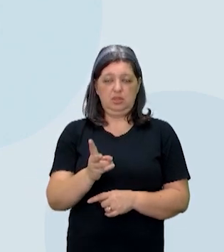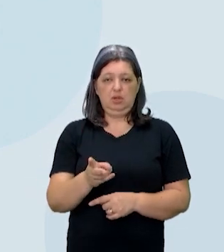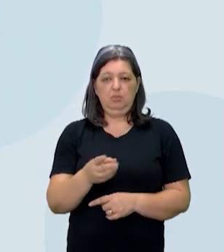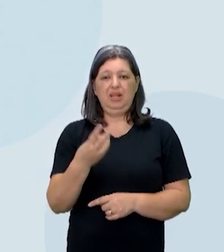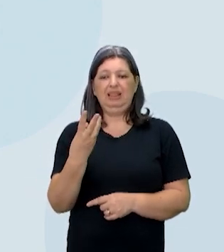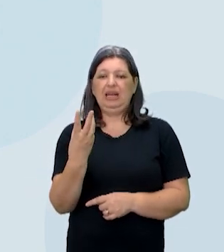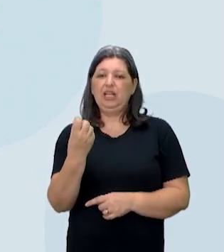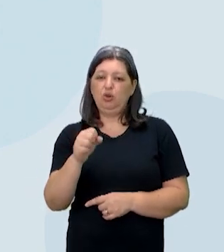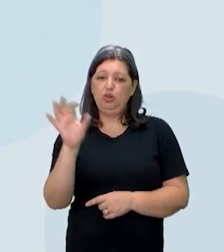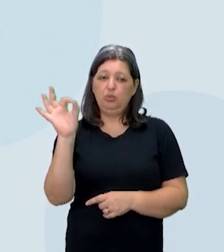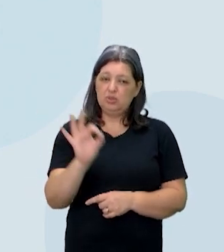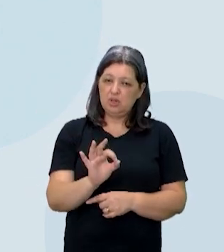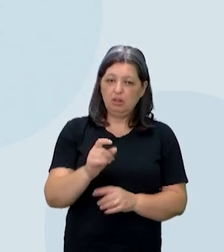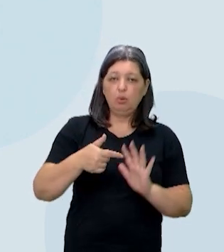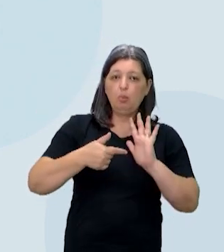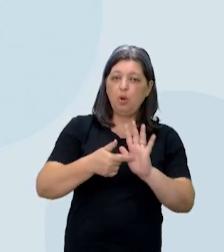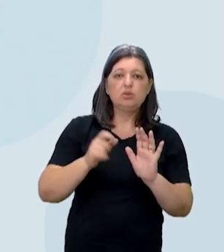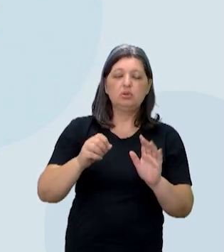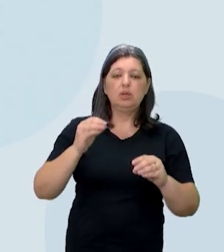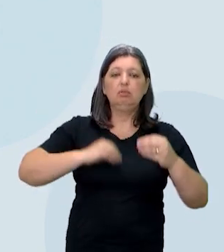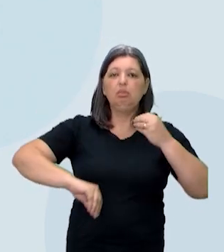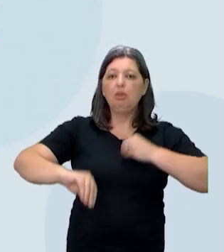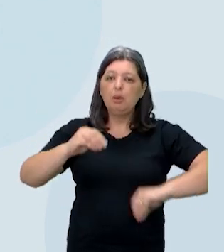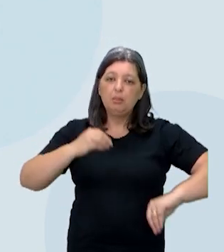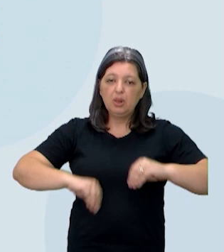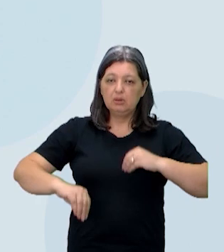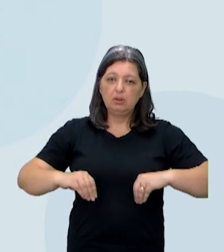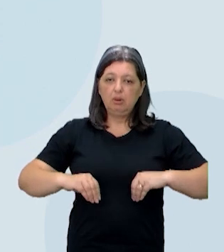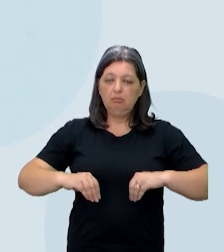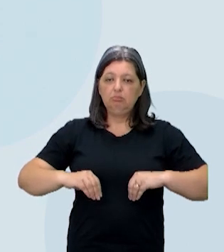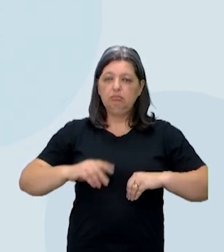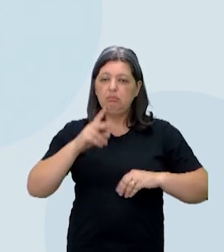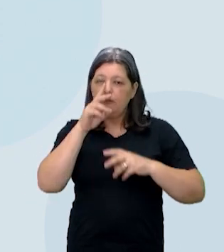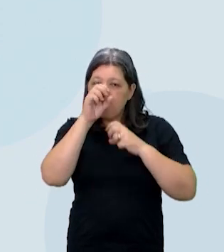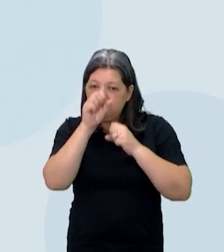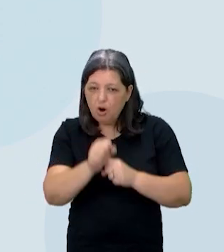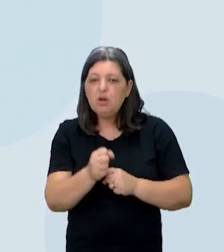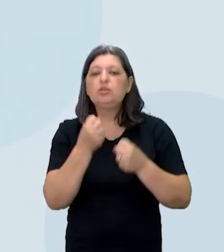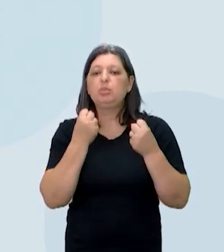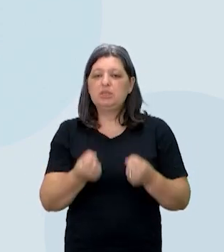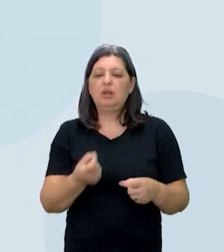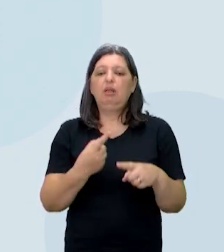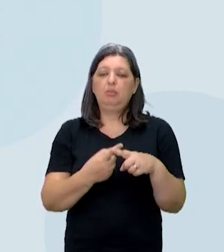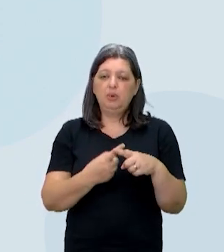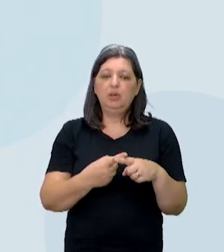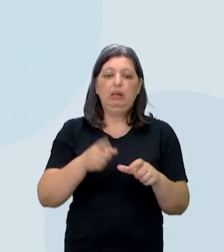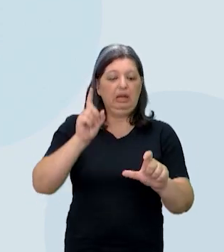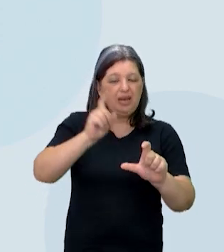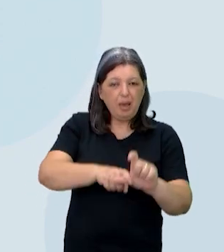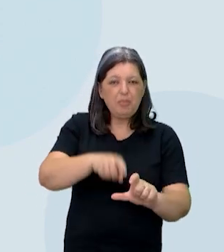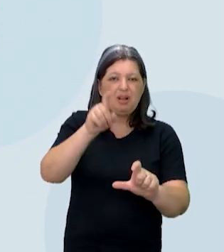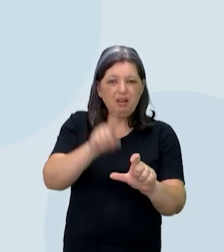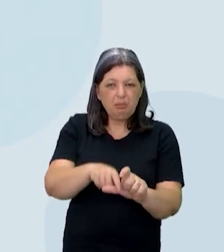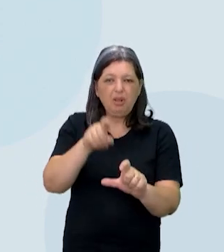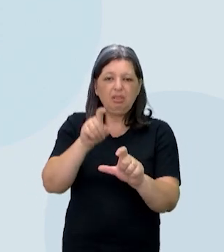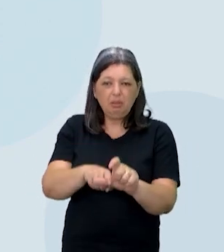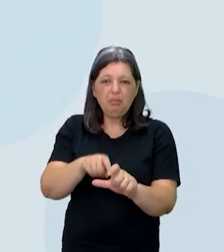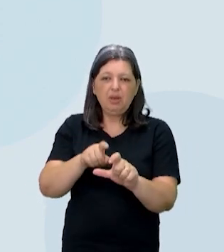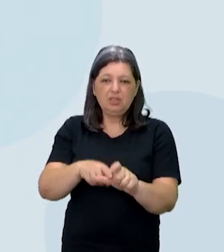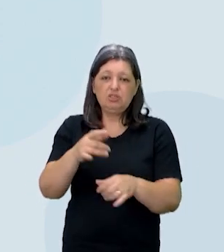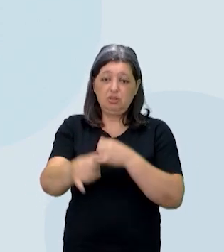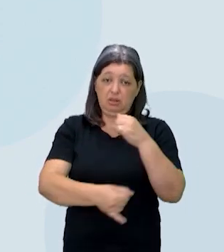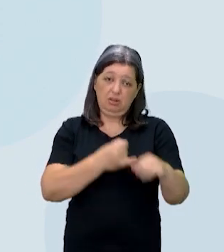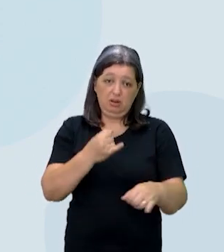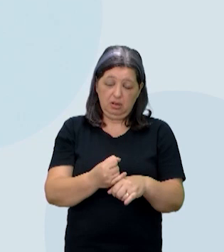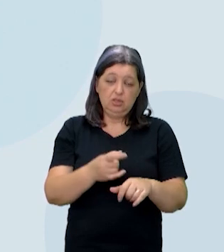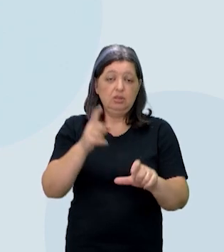fazem uso mostram sinais de depressão mais graves. Então, quanto mais eu dependo da internet, quanto mais eu dependo dos likes, né, das